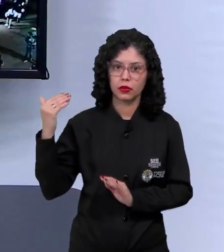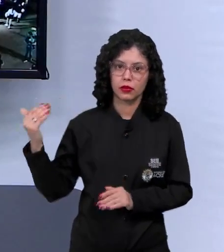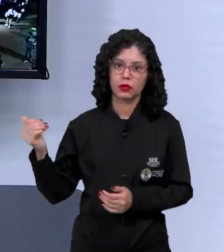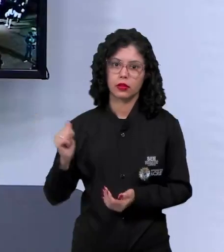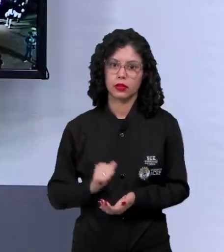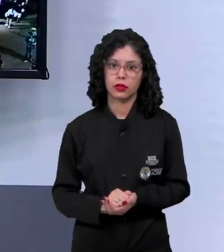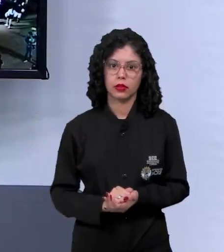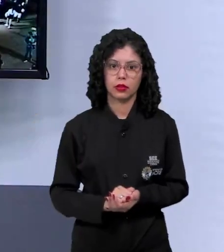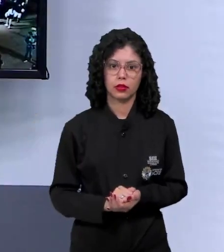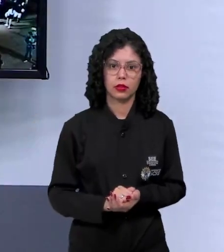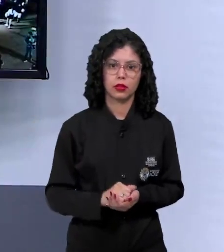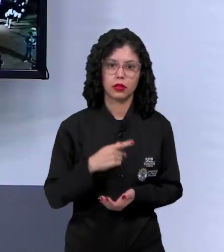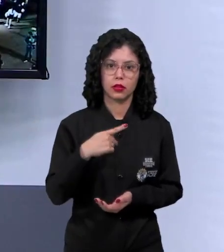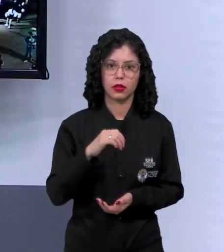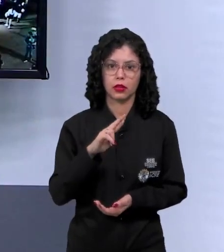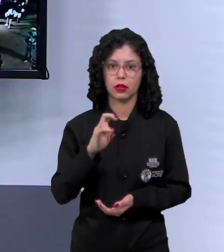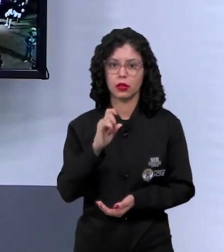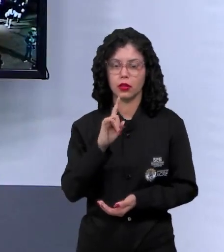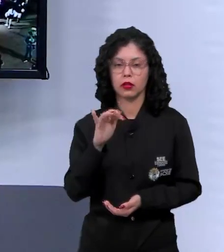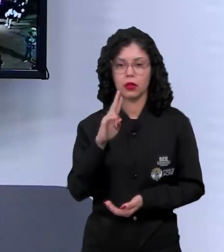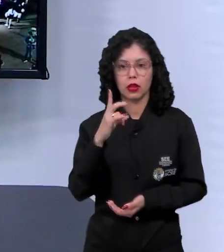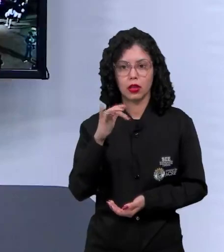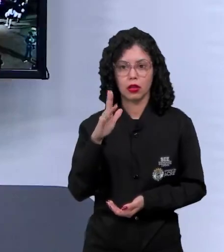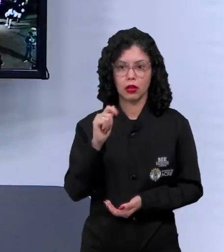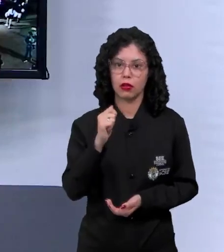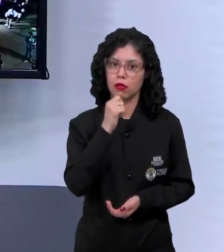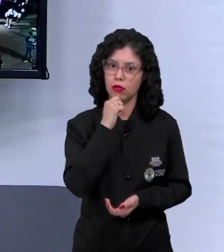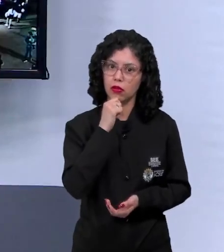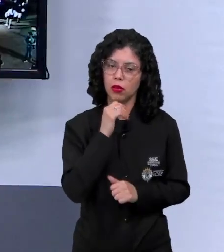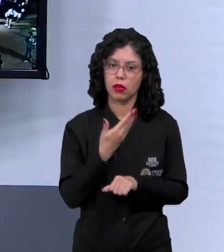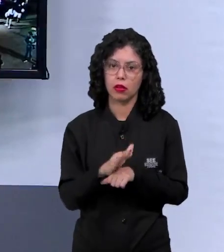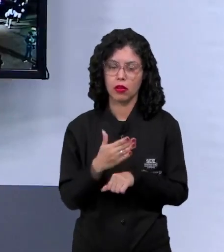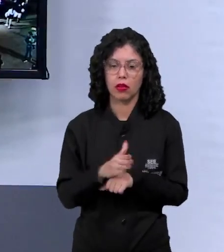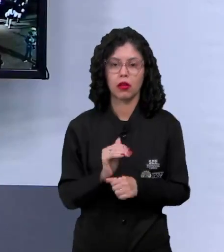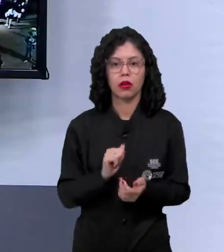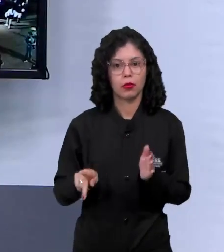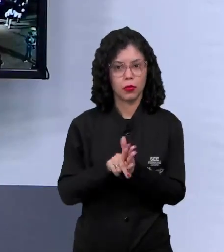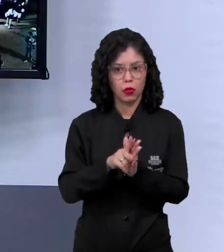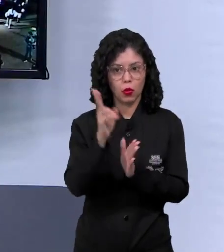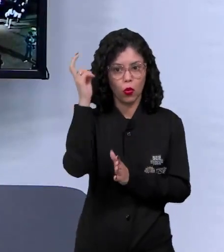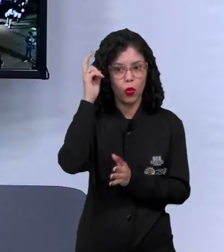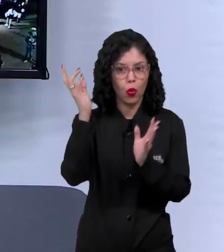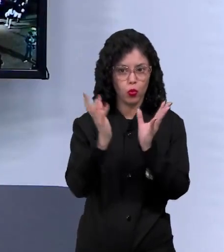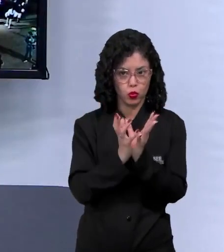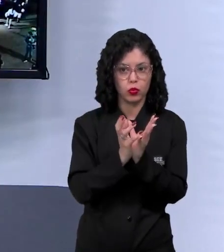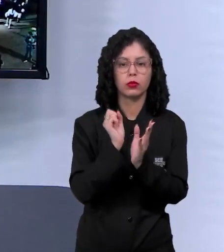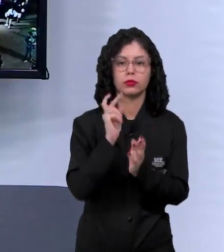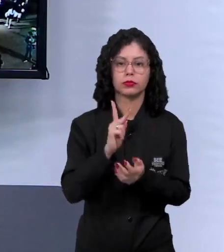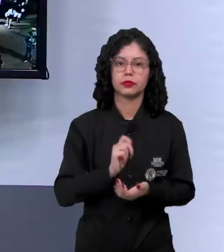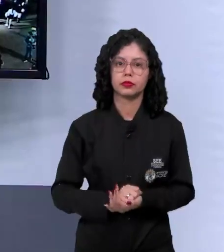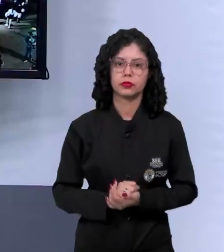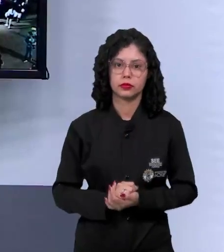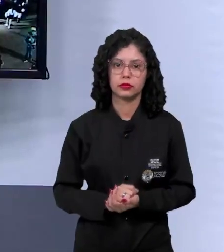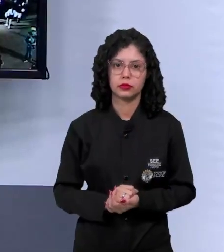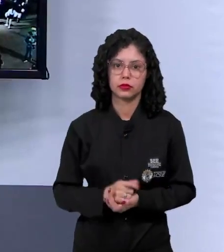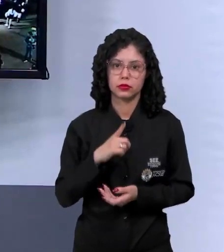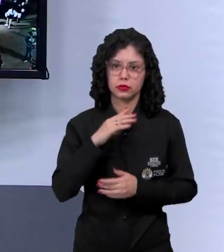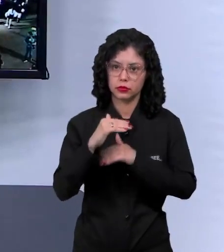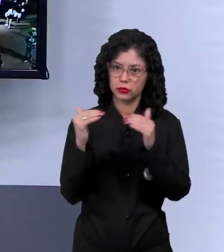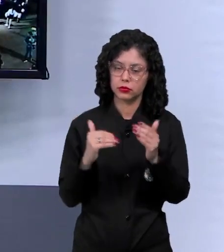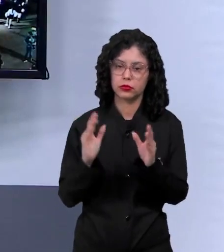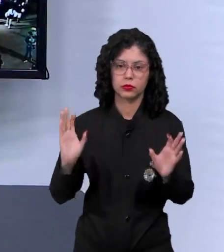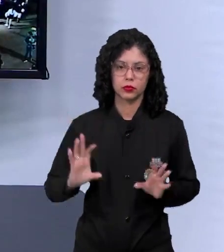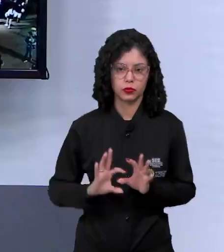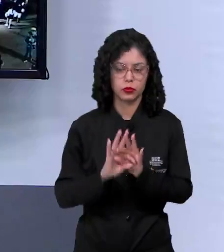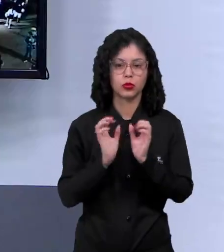famosa procissão. Então, isso também é um exemplo de prática cultural coletiva. Então, olha só como isso tudo está